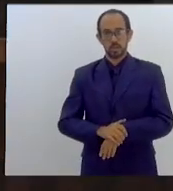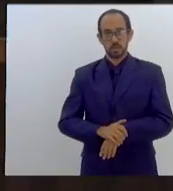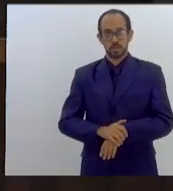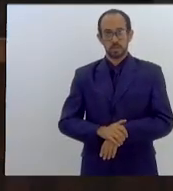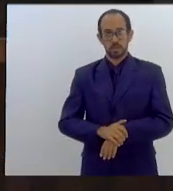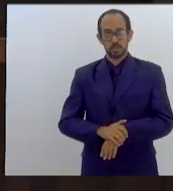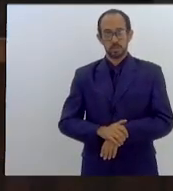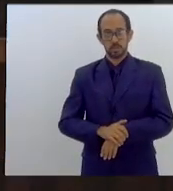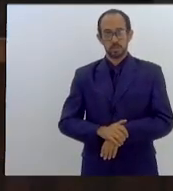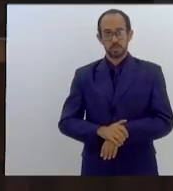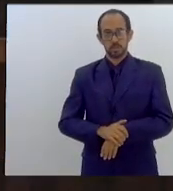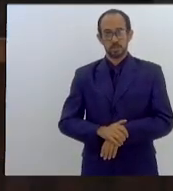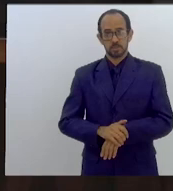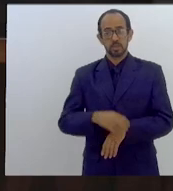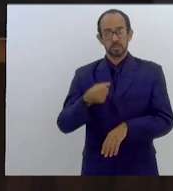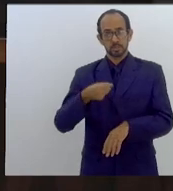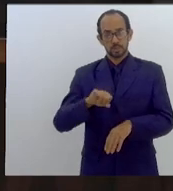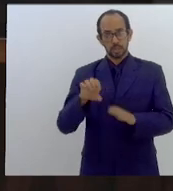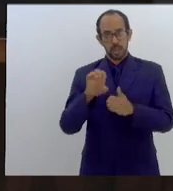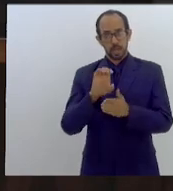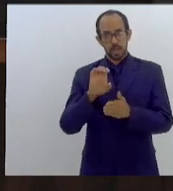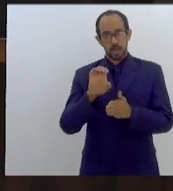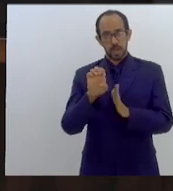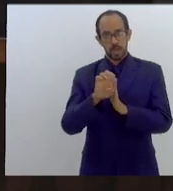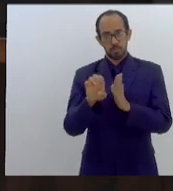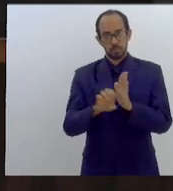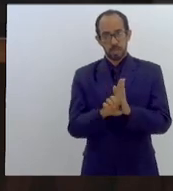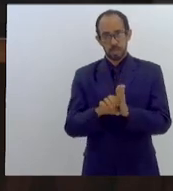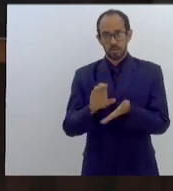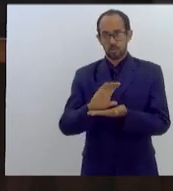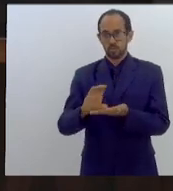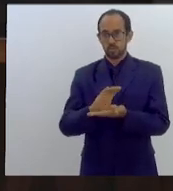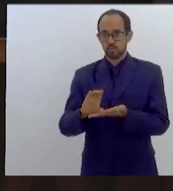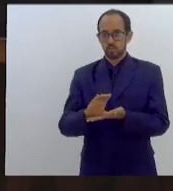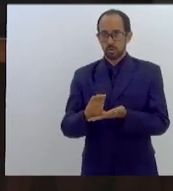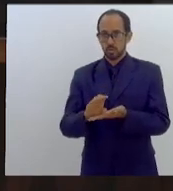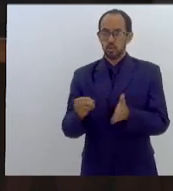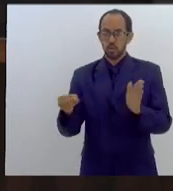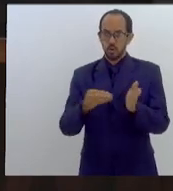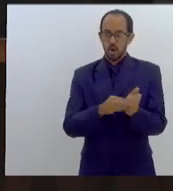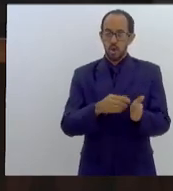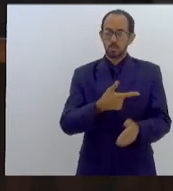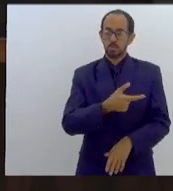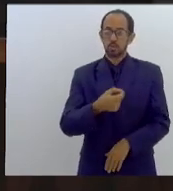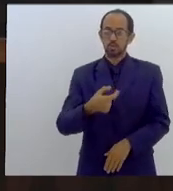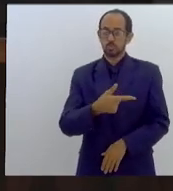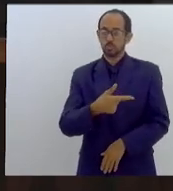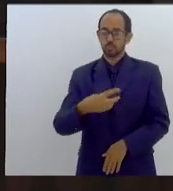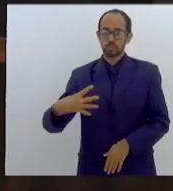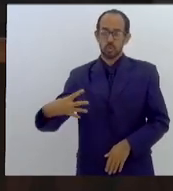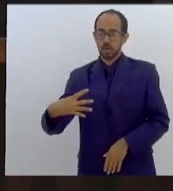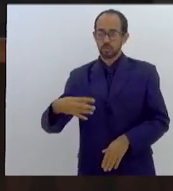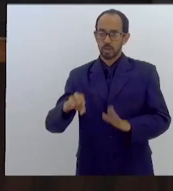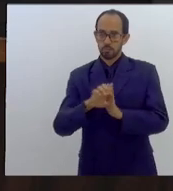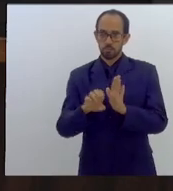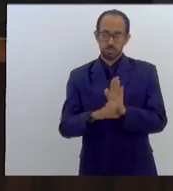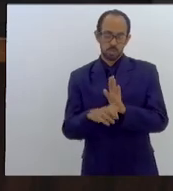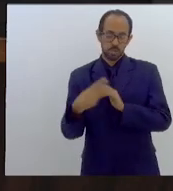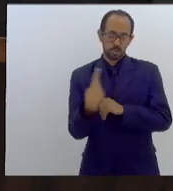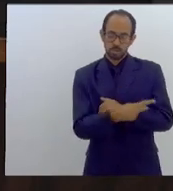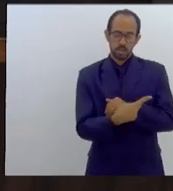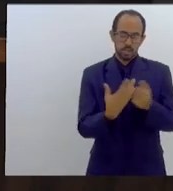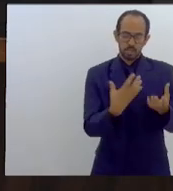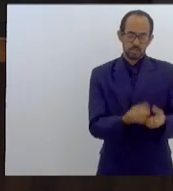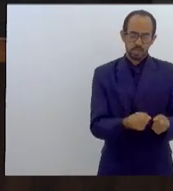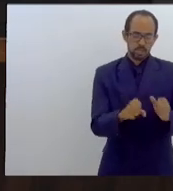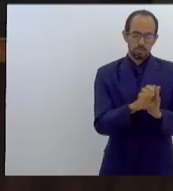Eu queria tentar encaminhar aqui, se está na emenda constitucional, que a bunda não prejudica. Põe para 24 a emenda dele. Acata a emenda, está